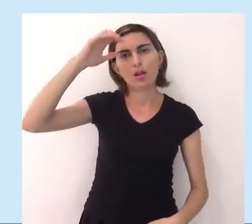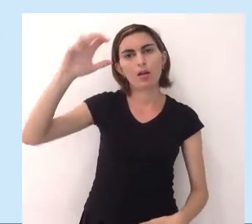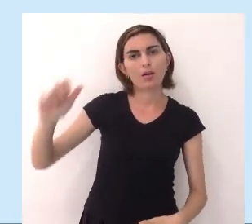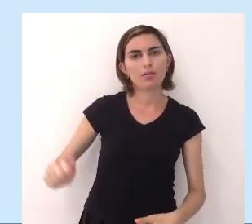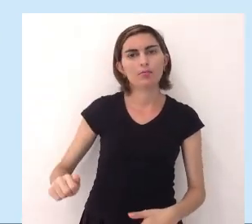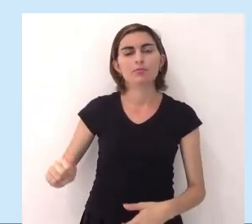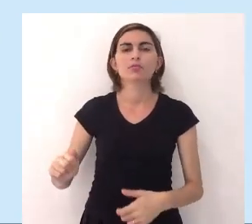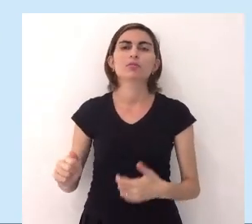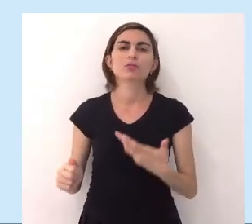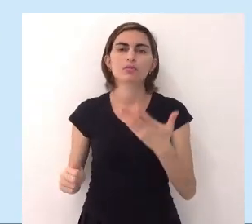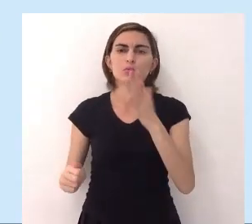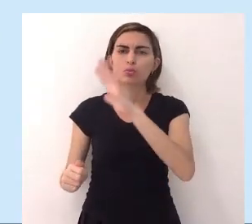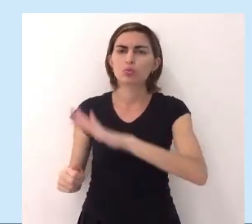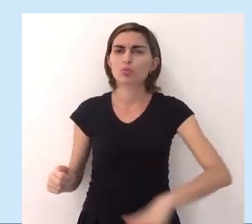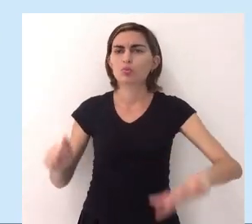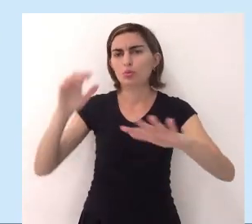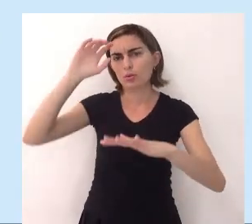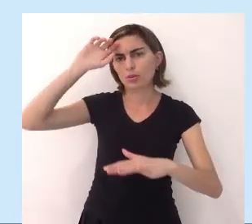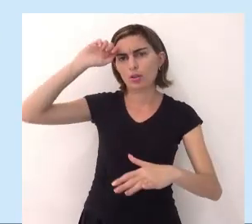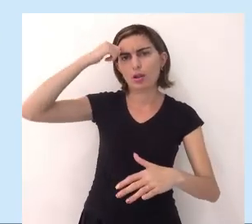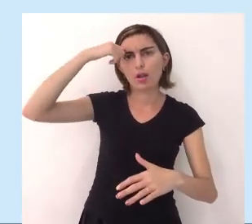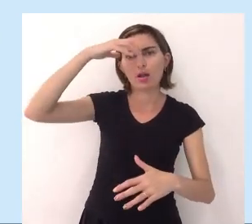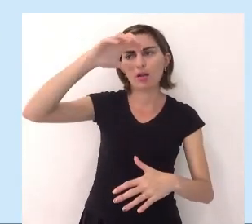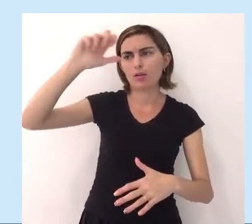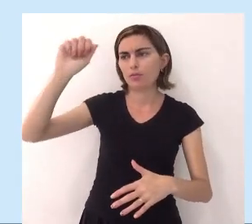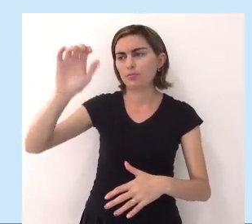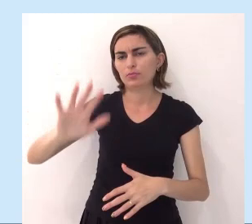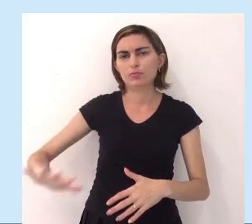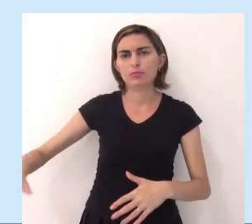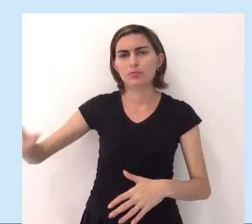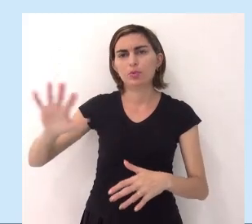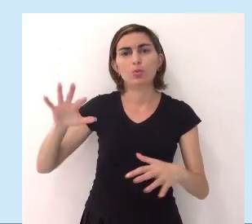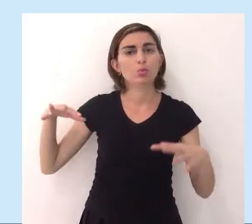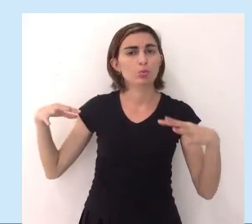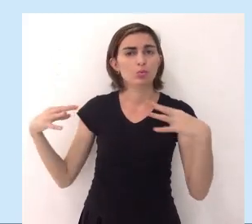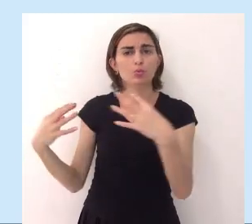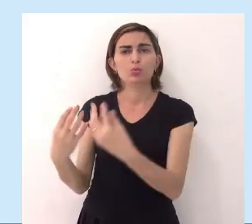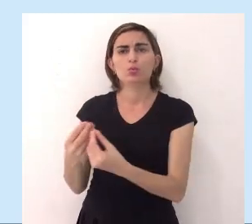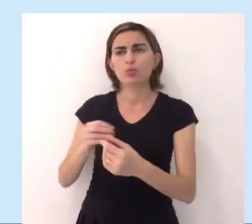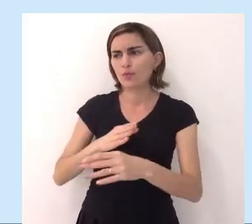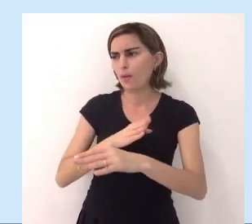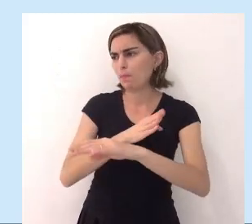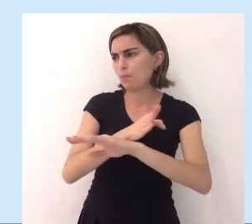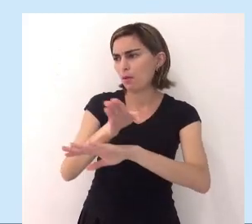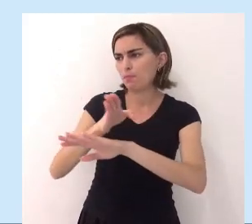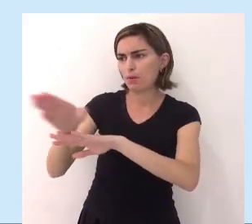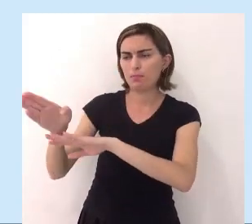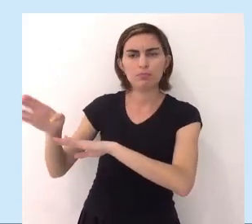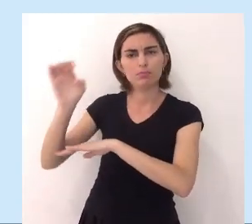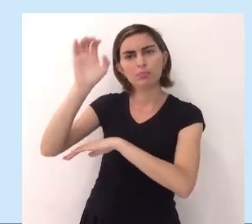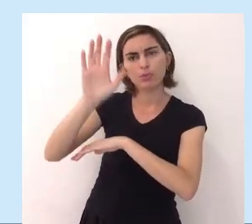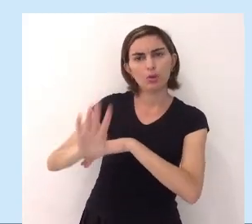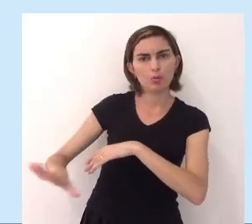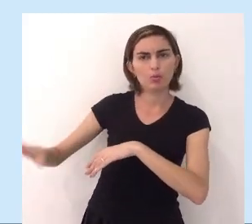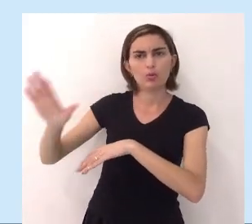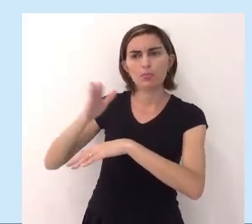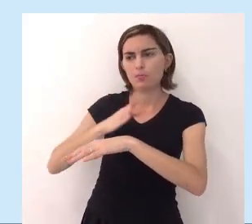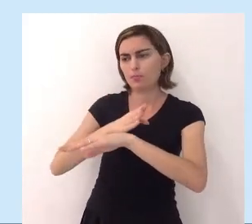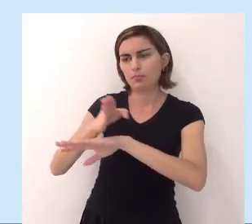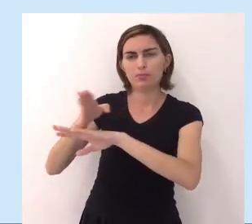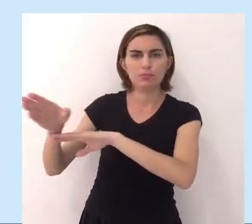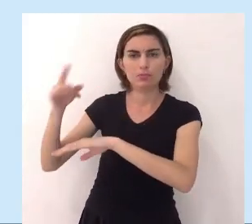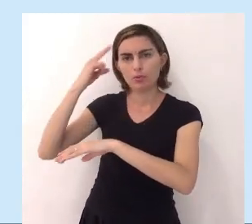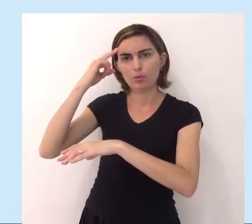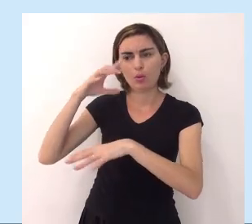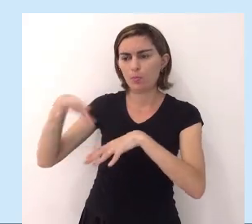África, tá? Toda a África ela vai ser totalmente invadida pelos europeus, tá? E é aí que a gente entra na